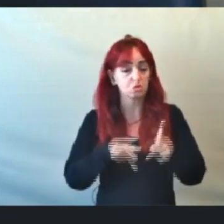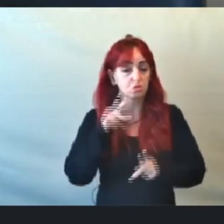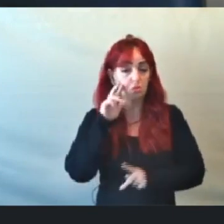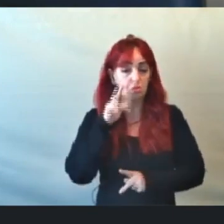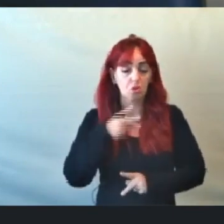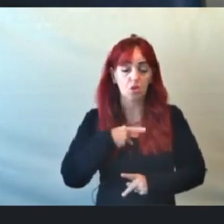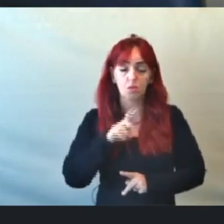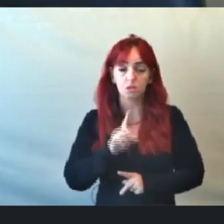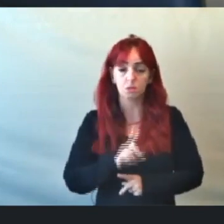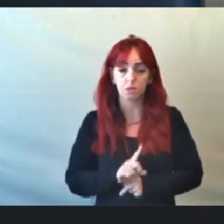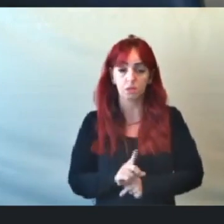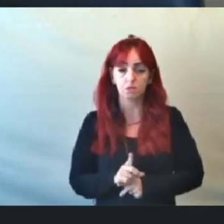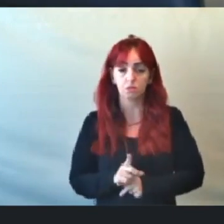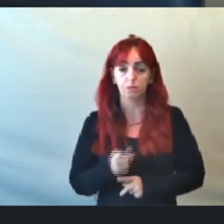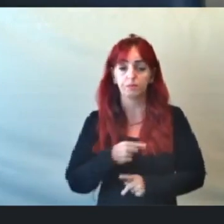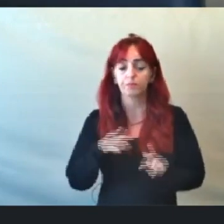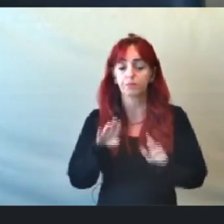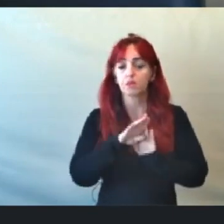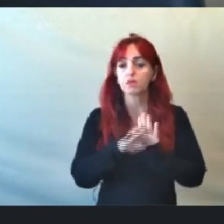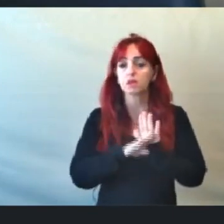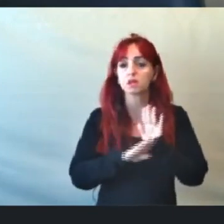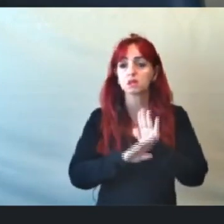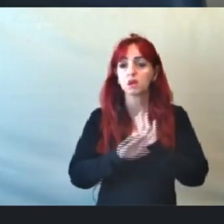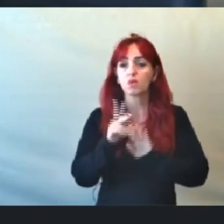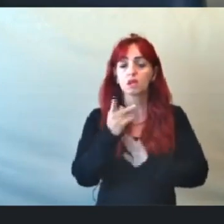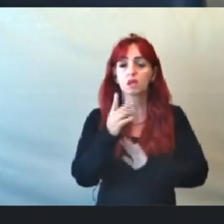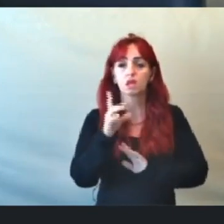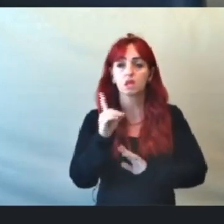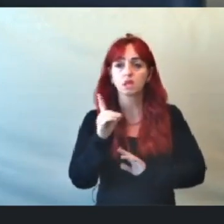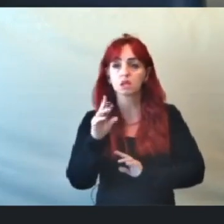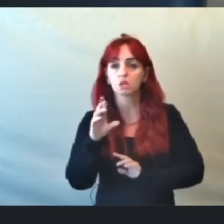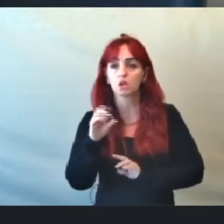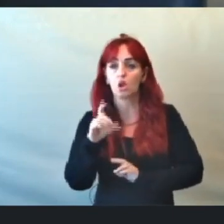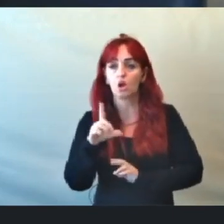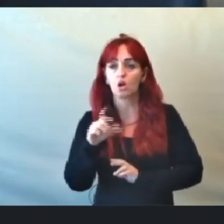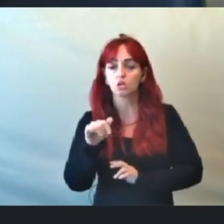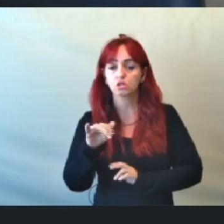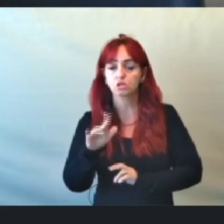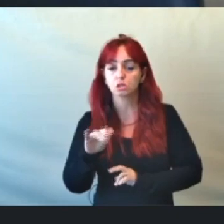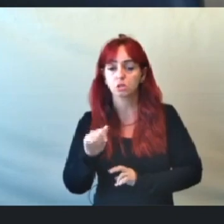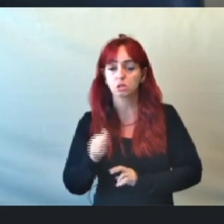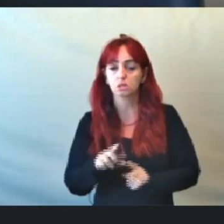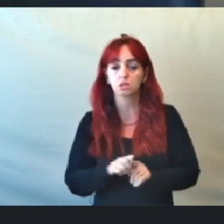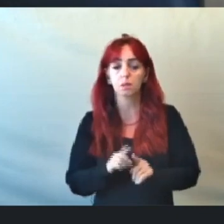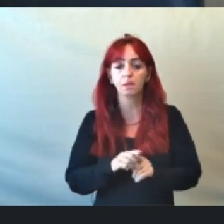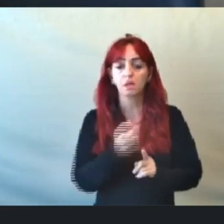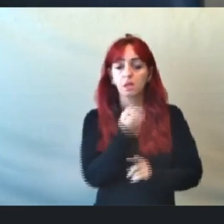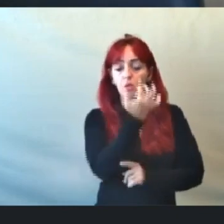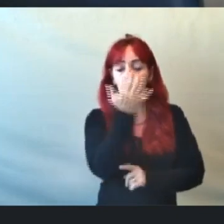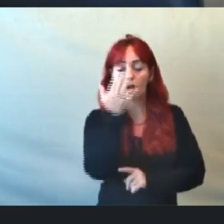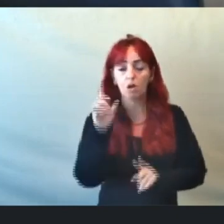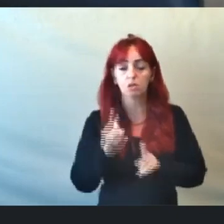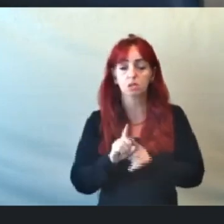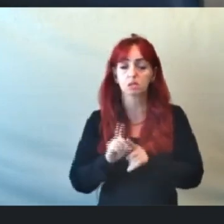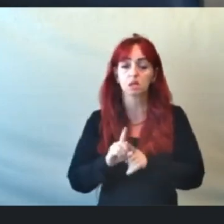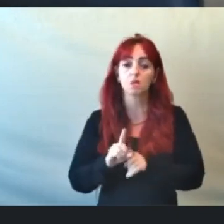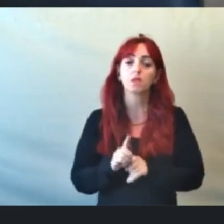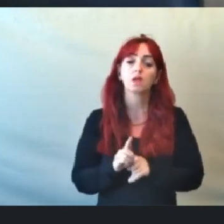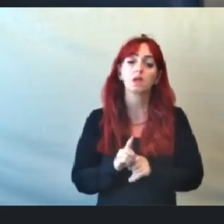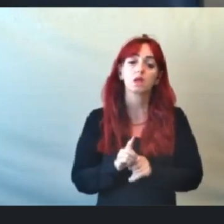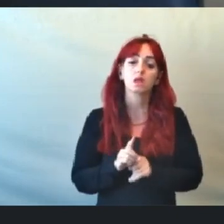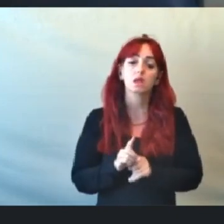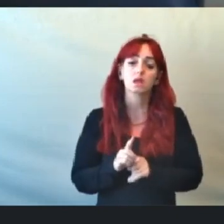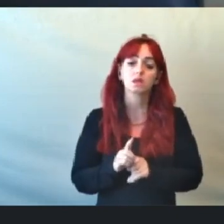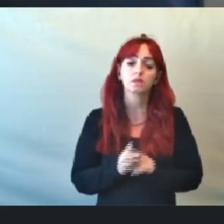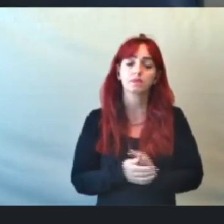questões hidrológicas e ecológicas envolvidas no, na questão. Nenhum dos